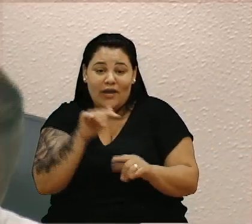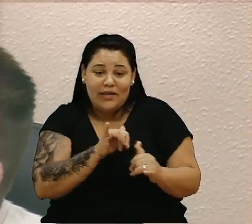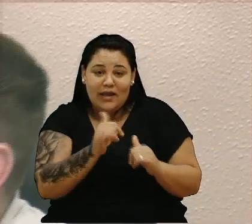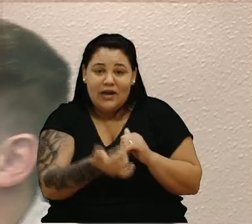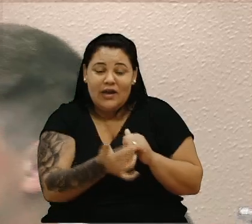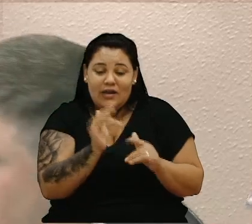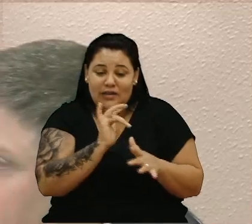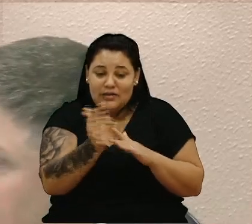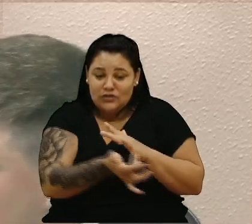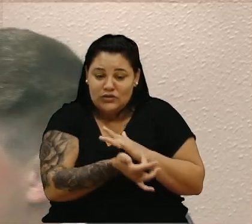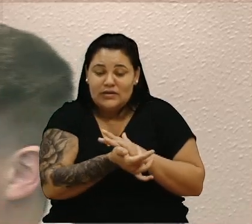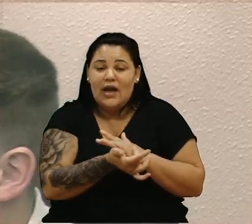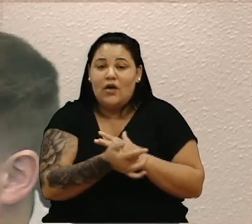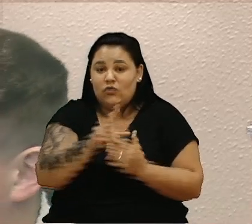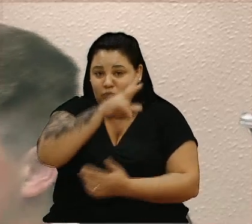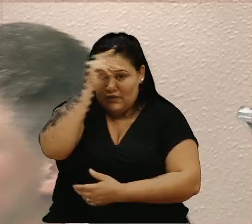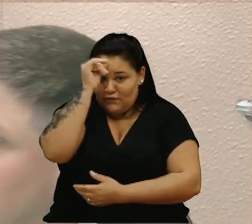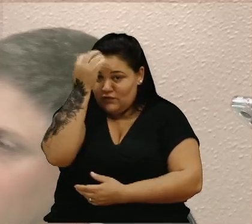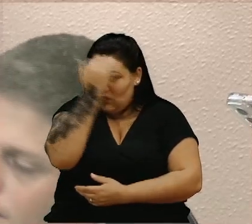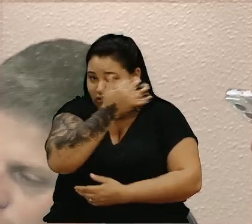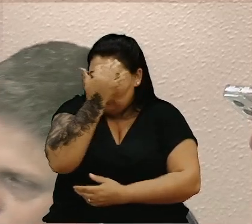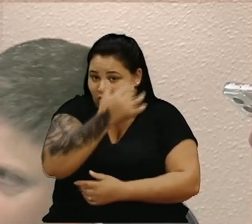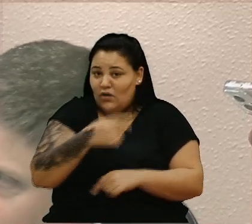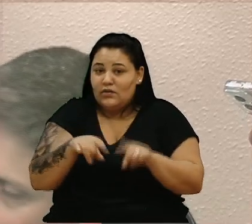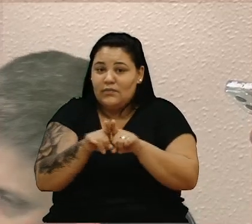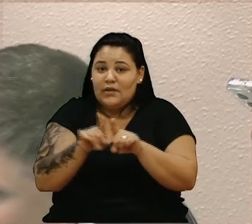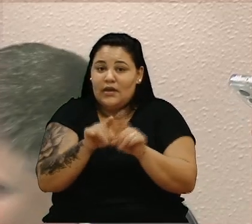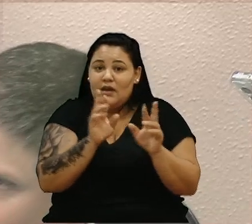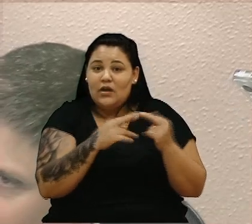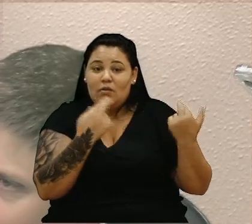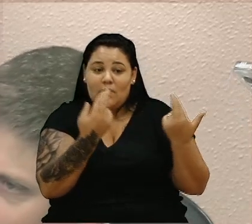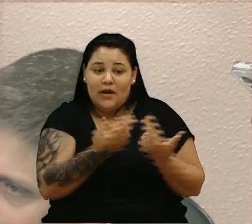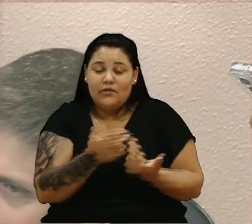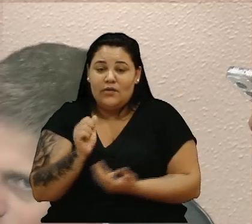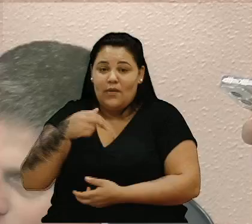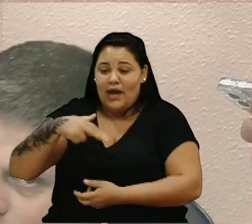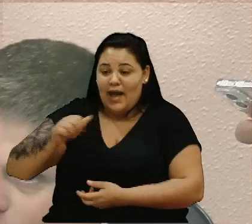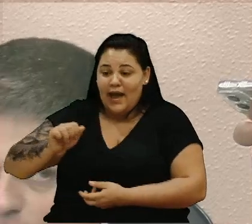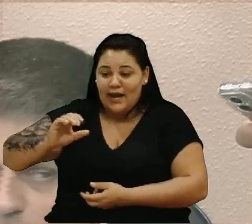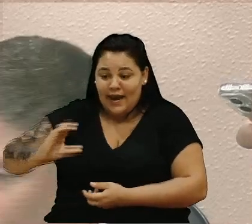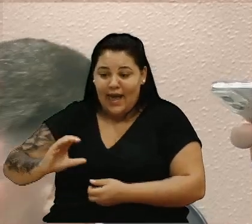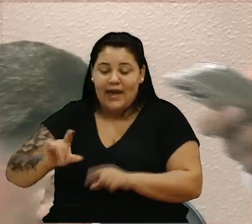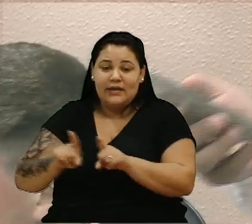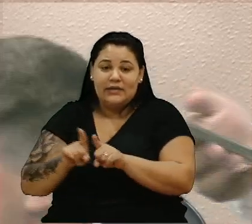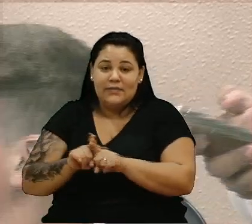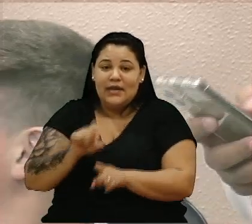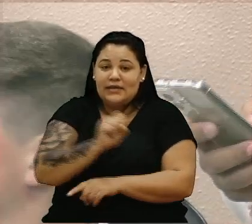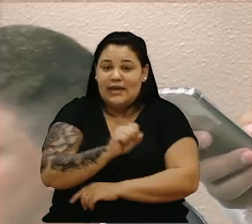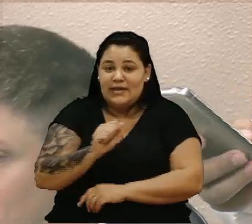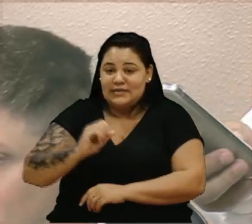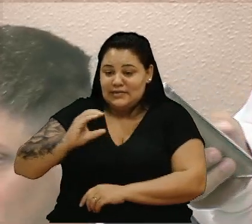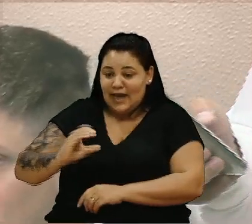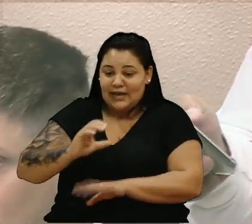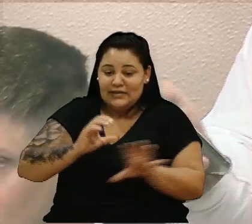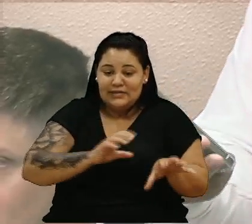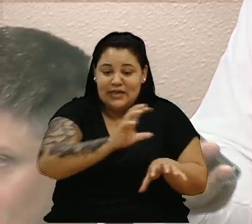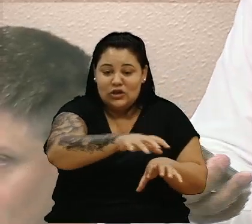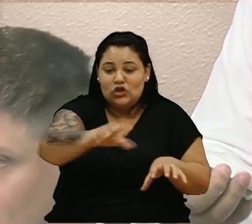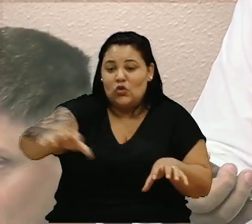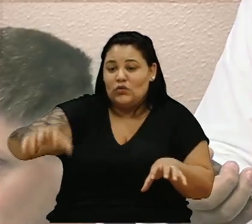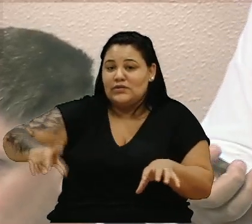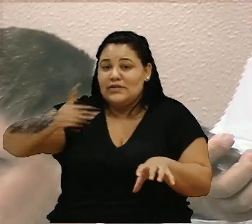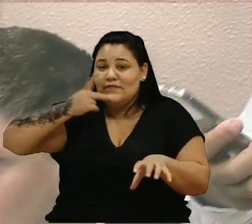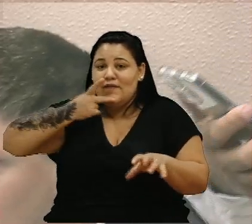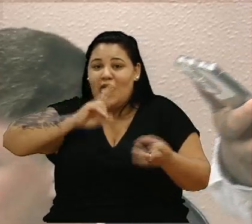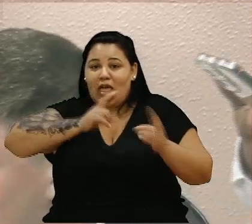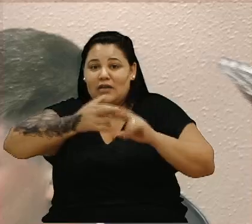do prefeito Adiló, então, numa reunião na ANAC e na SAC, né, setores que dizem respeito ao aeroporto de